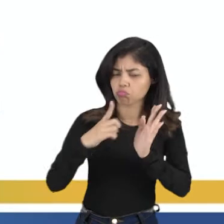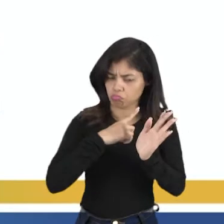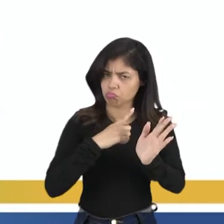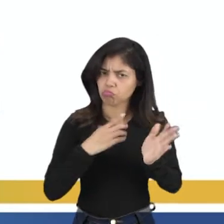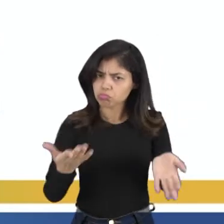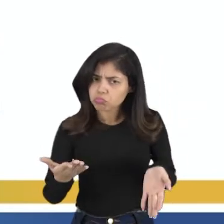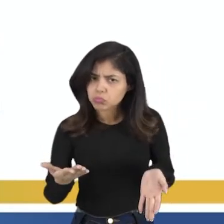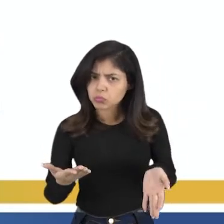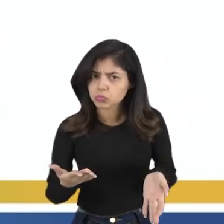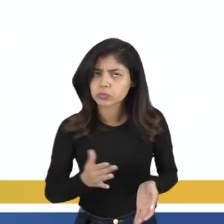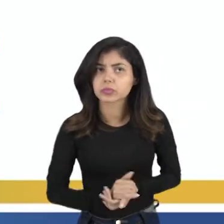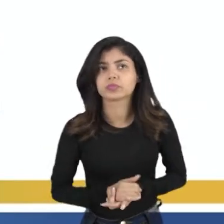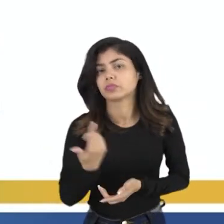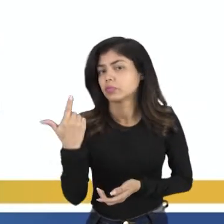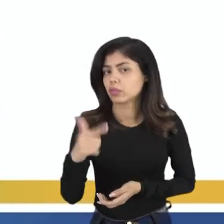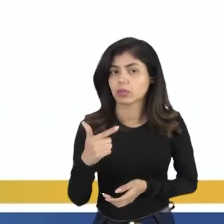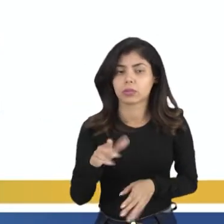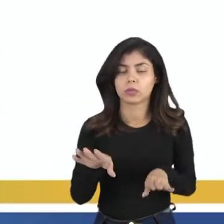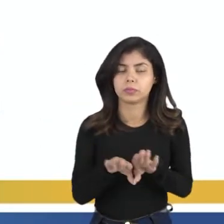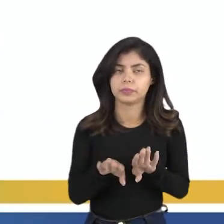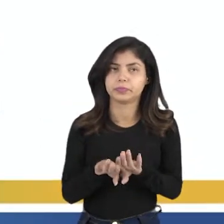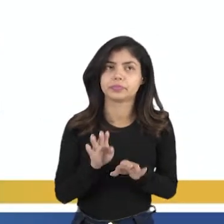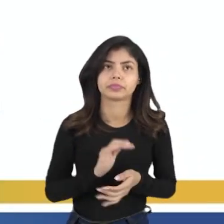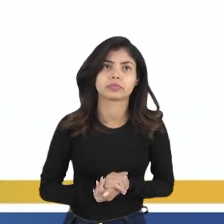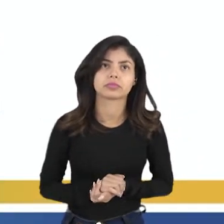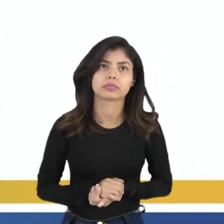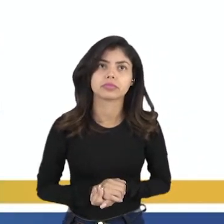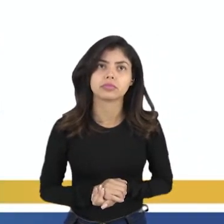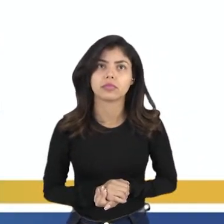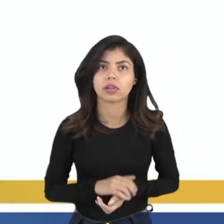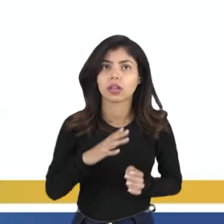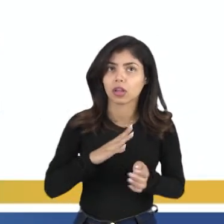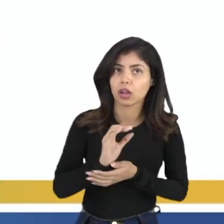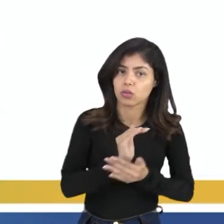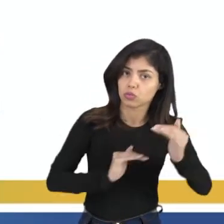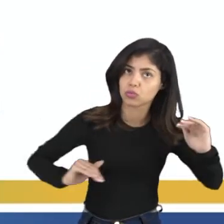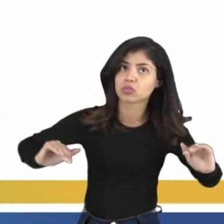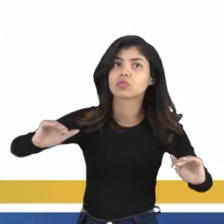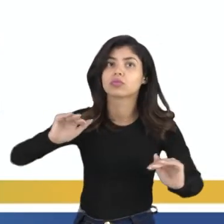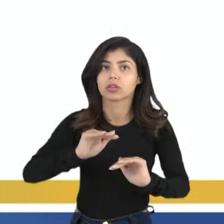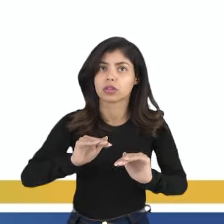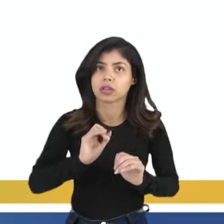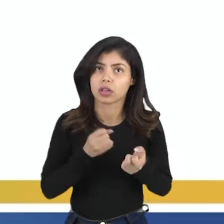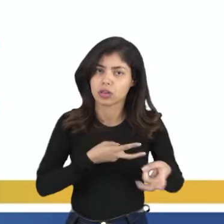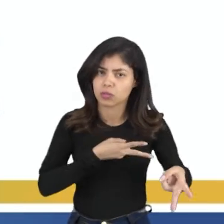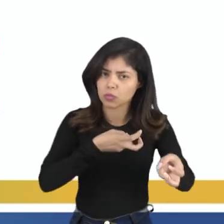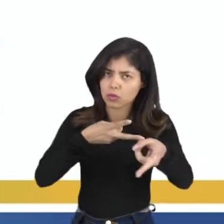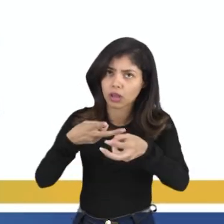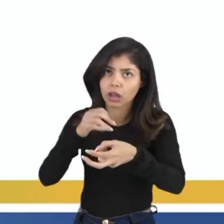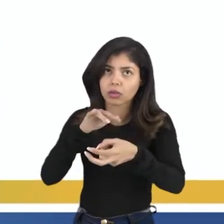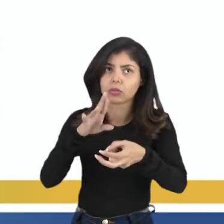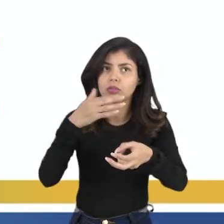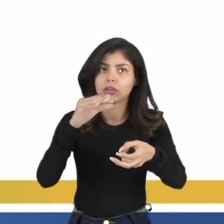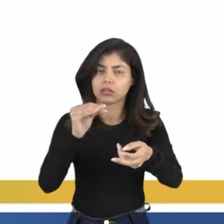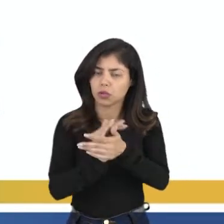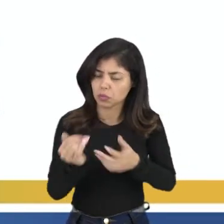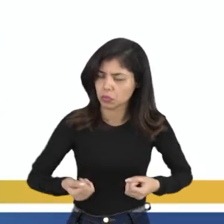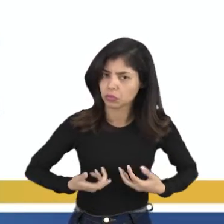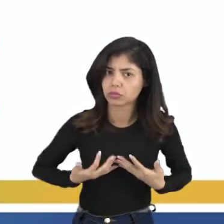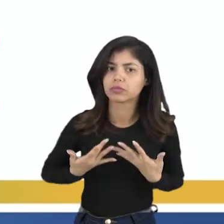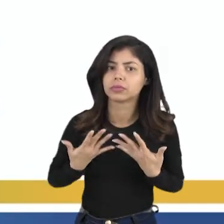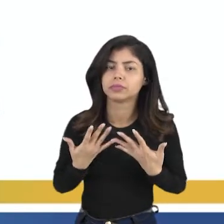um ponto de vista? Também não. Evidenciam a subjetividade explorando a entonação